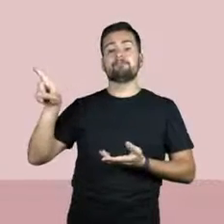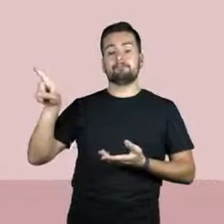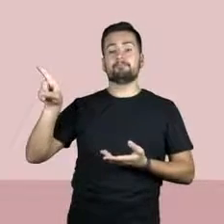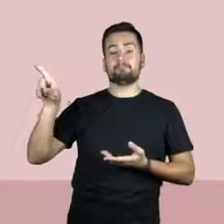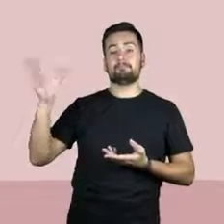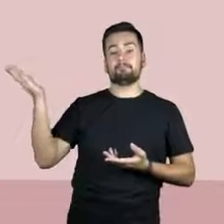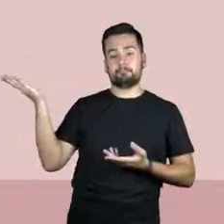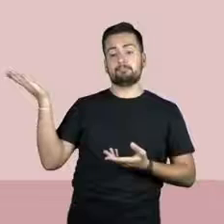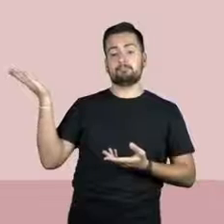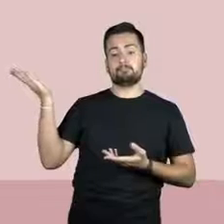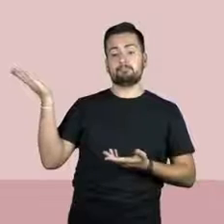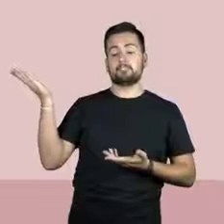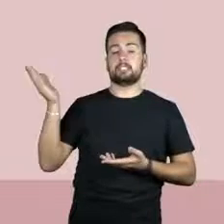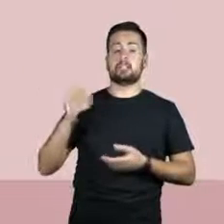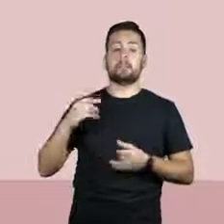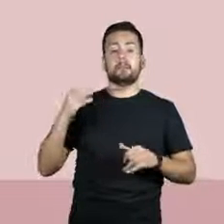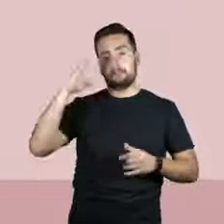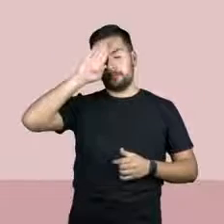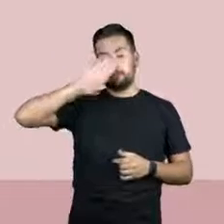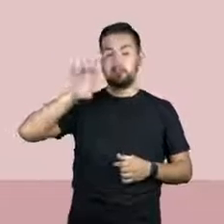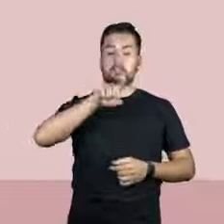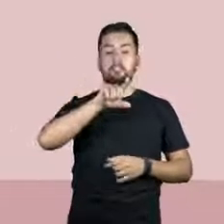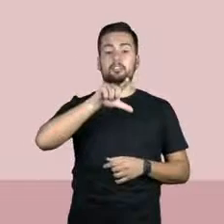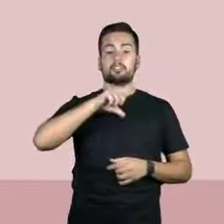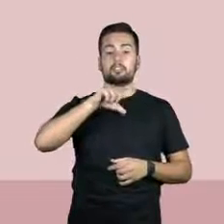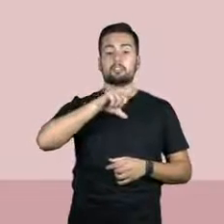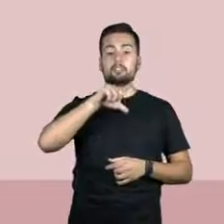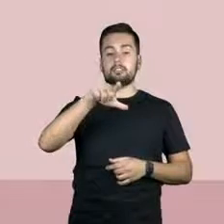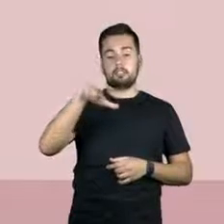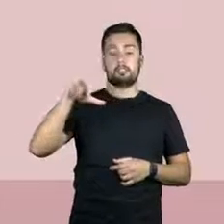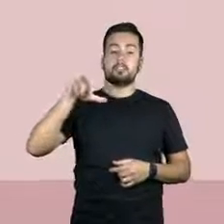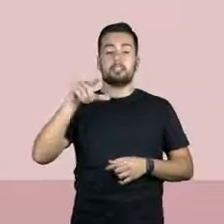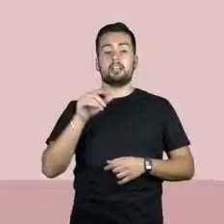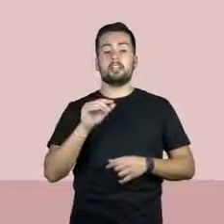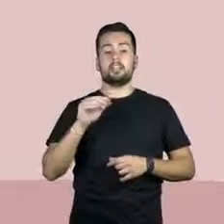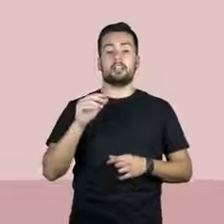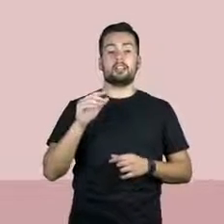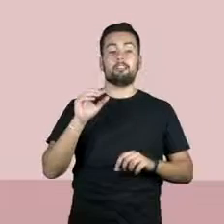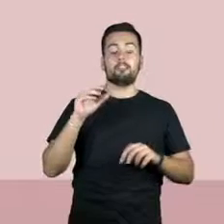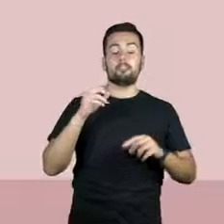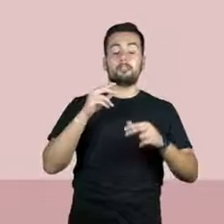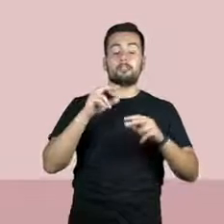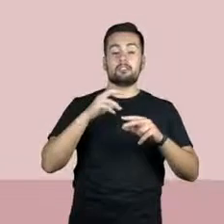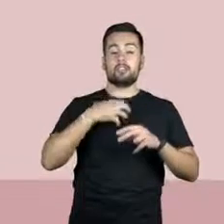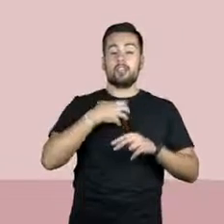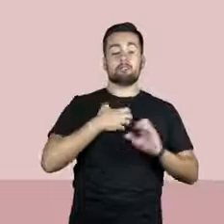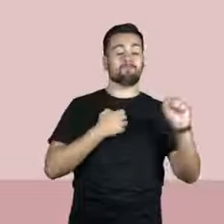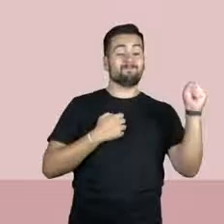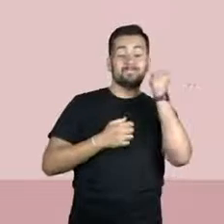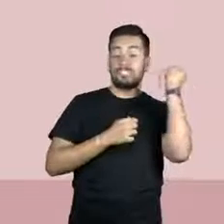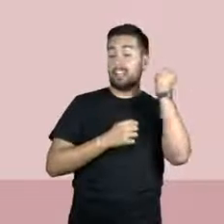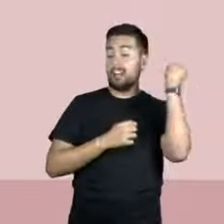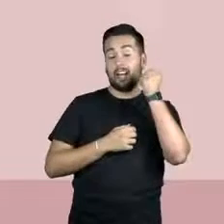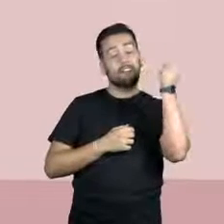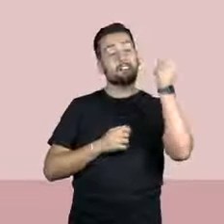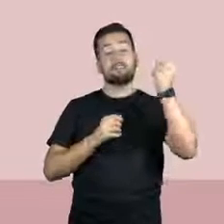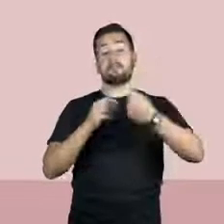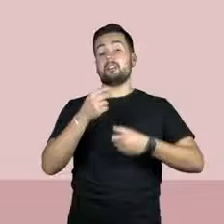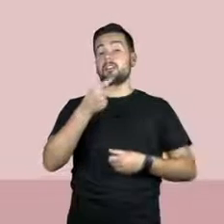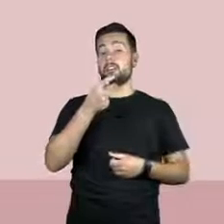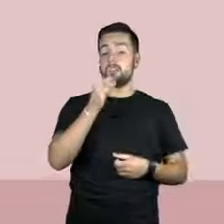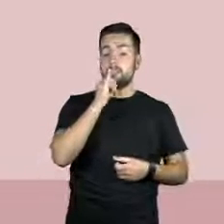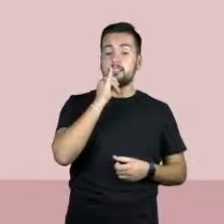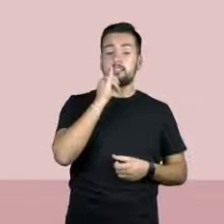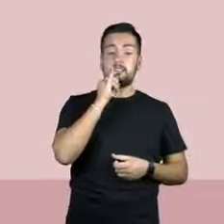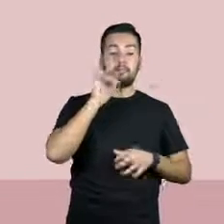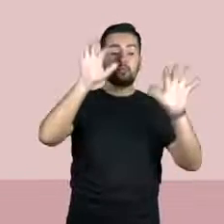né, principalmente quando você tem agravantes piores, como situação de chuvas, né. E a gente vê muitas vezes no noticiário cenários que são